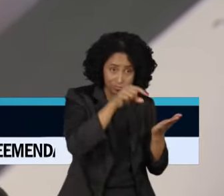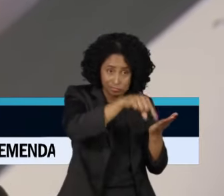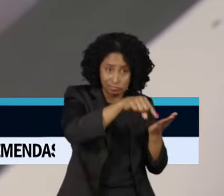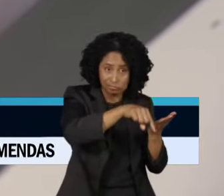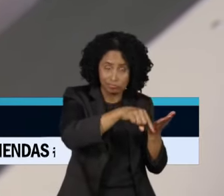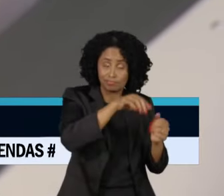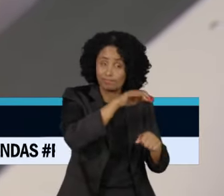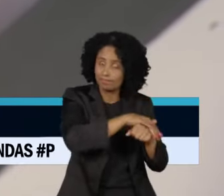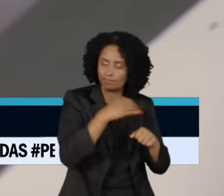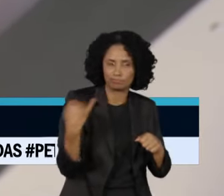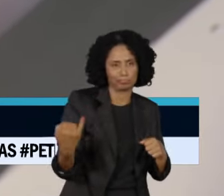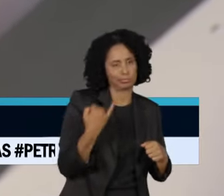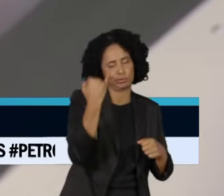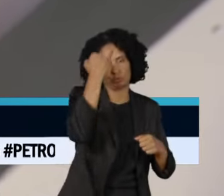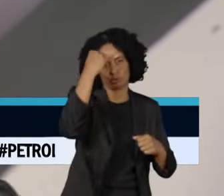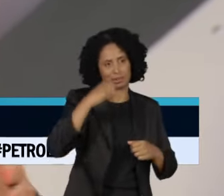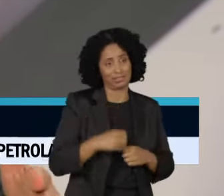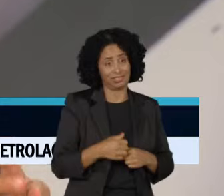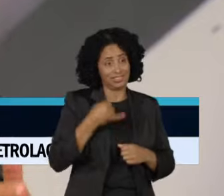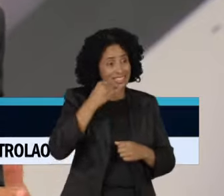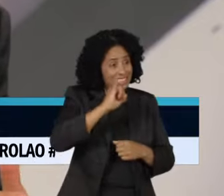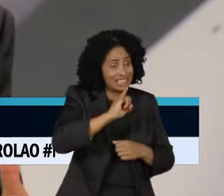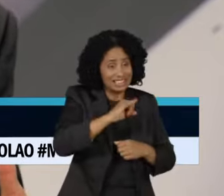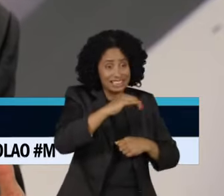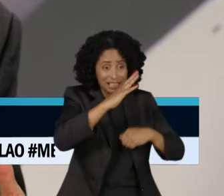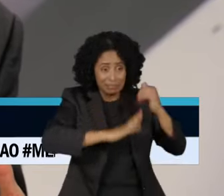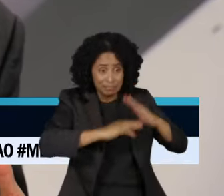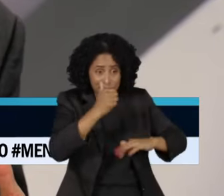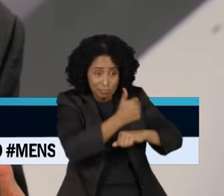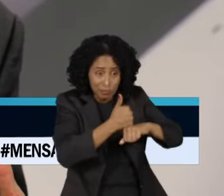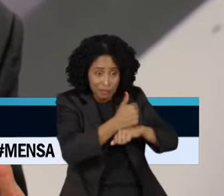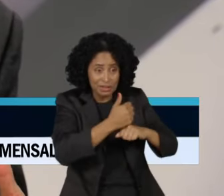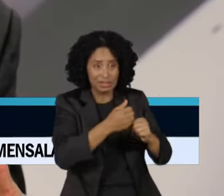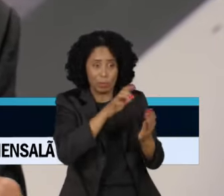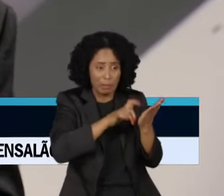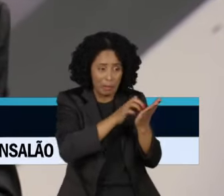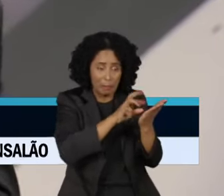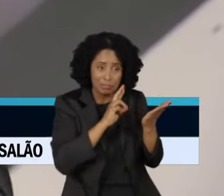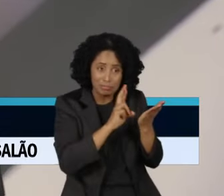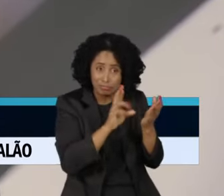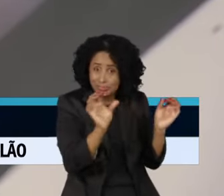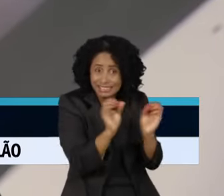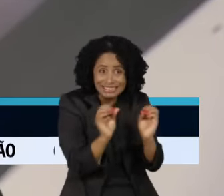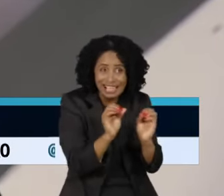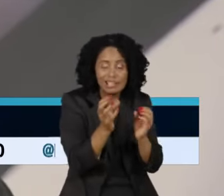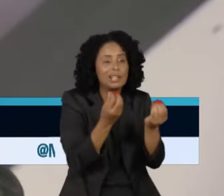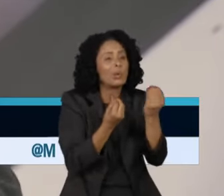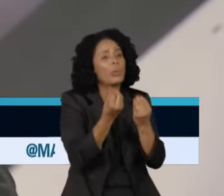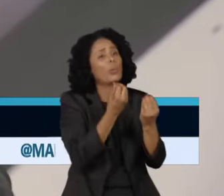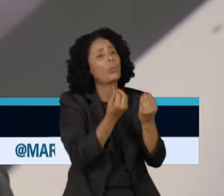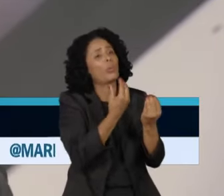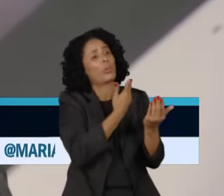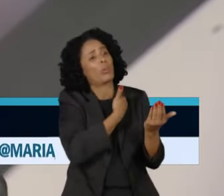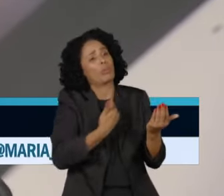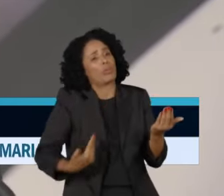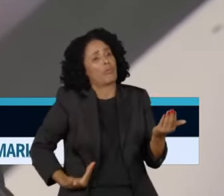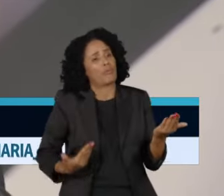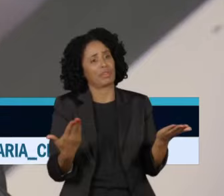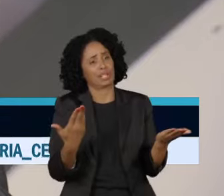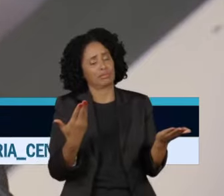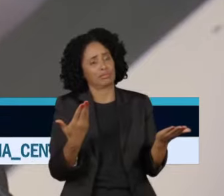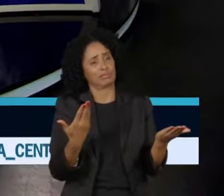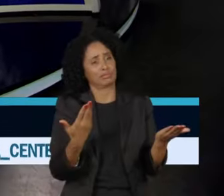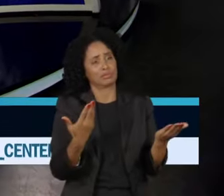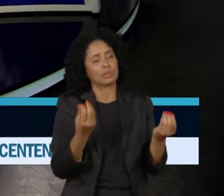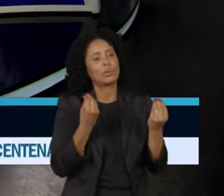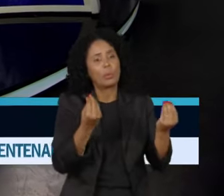levantados, não se governa o país, não se governa o Estado, não se governa o município. É preciso que haja esses dados, como bem disse o Camboto.